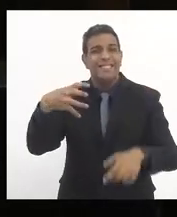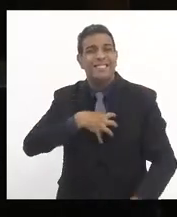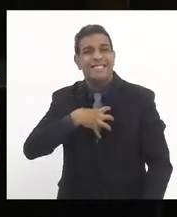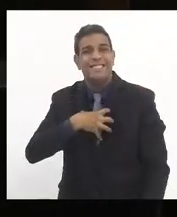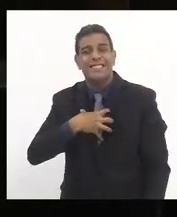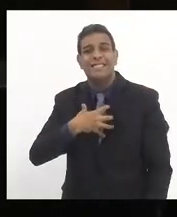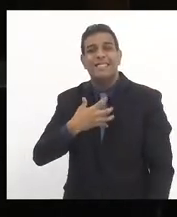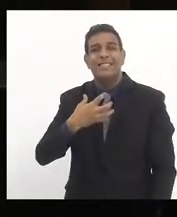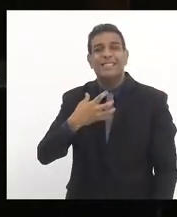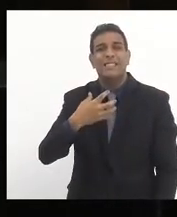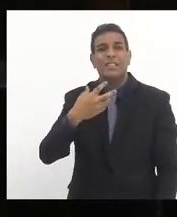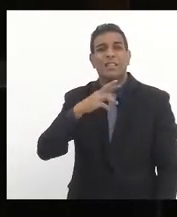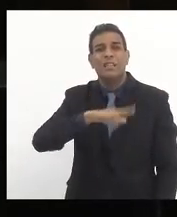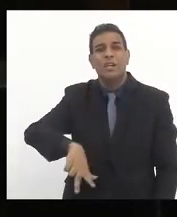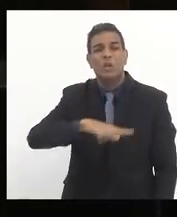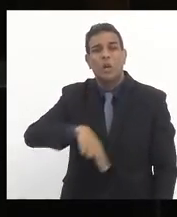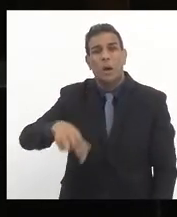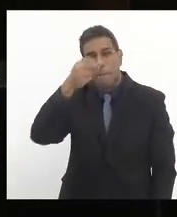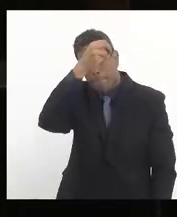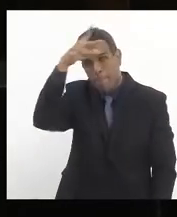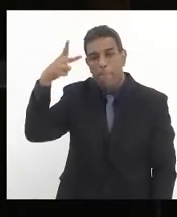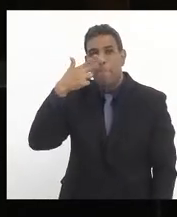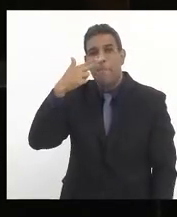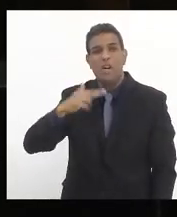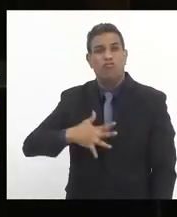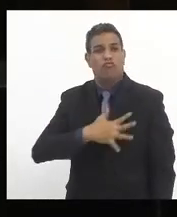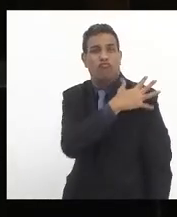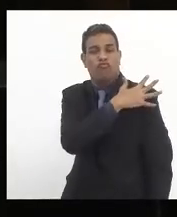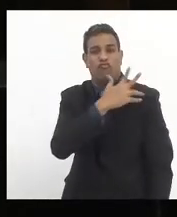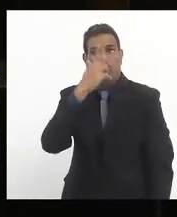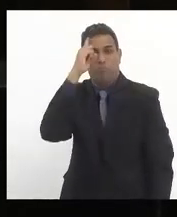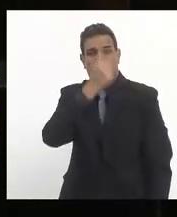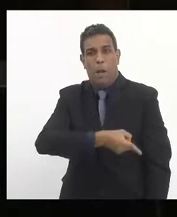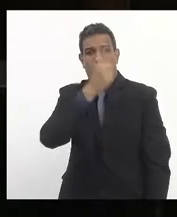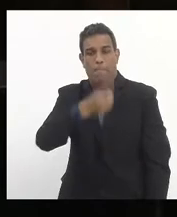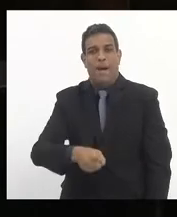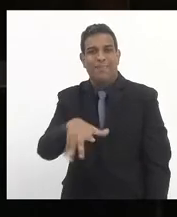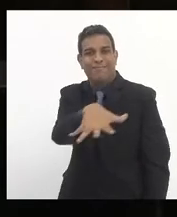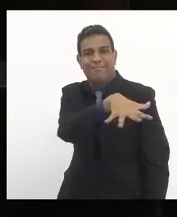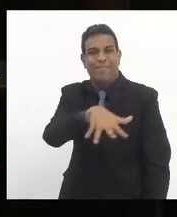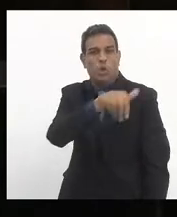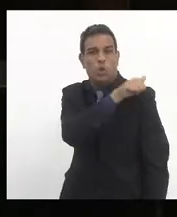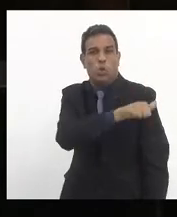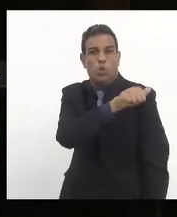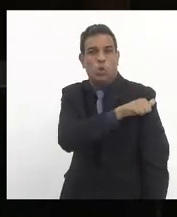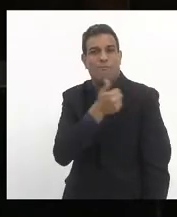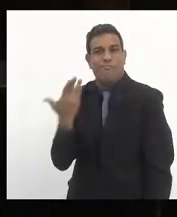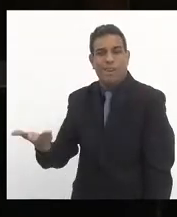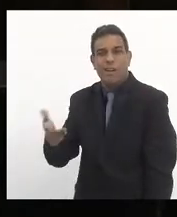que não é o prefeito do Rio, ele é o ditador, ele é o imperador da cidade.